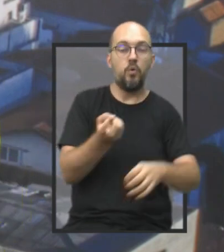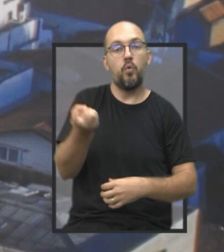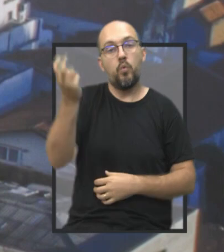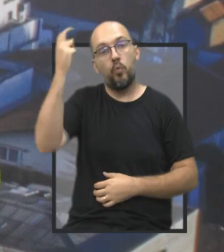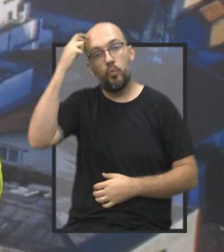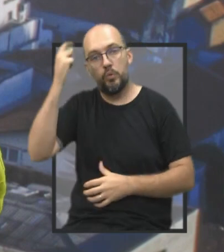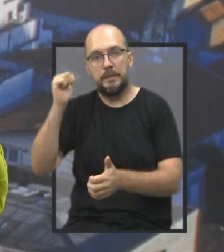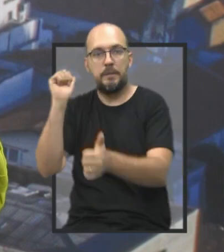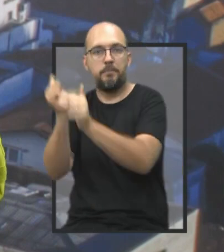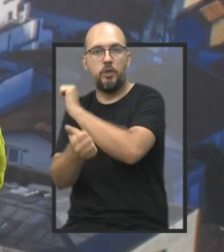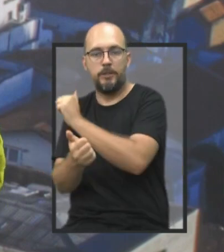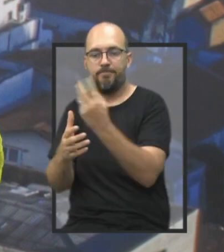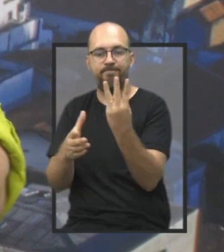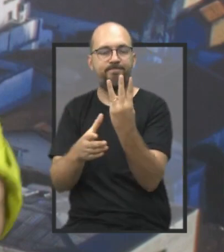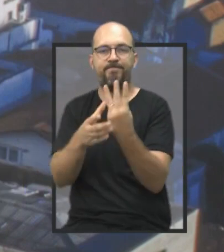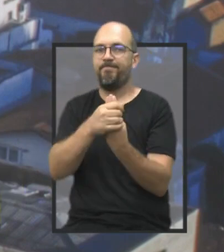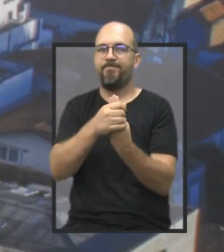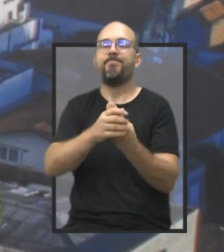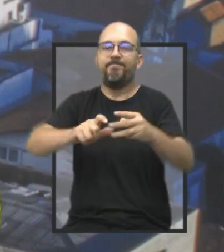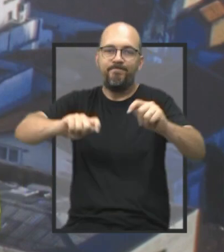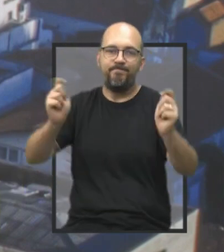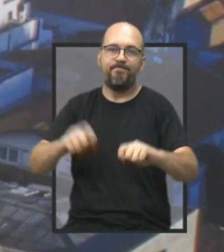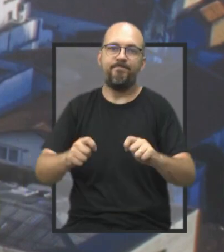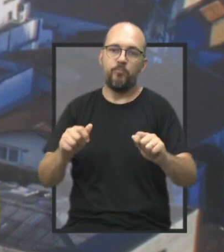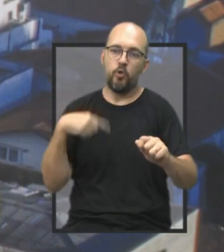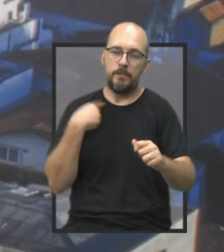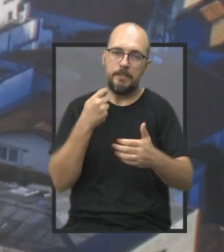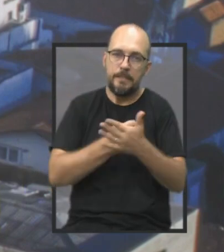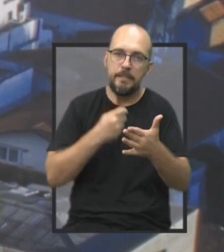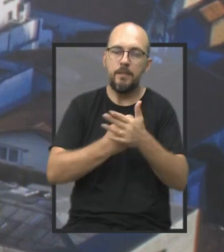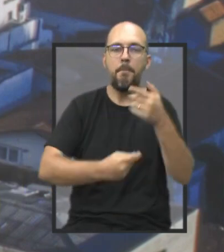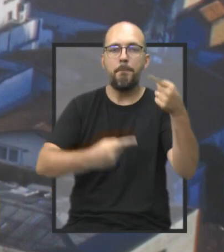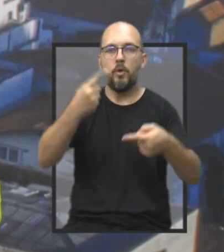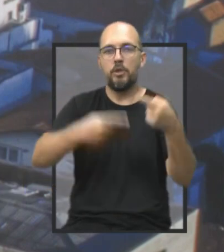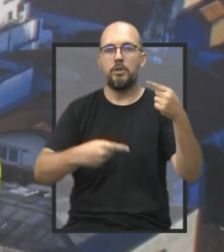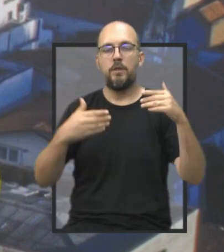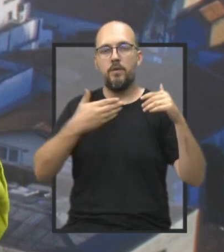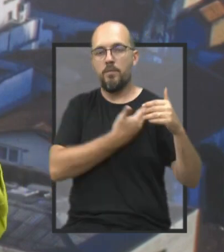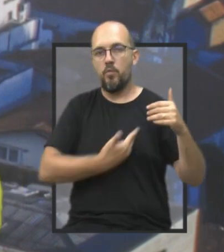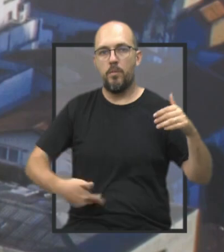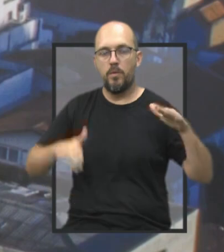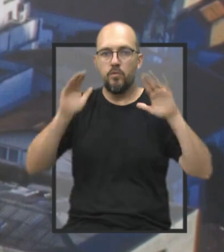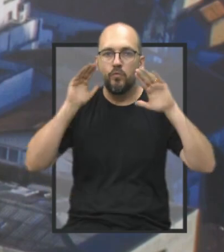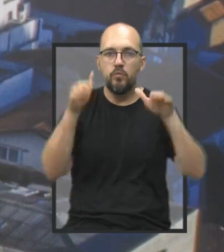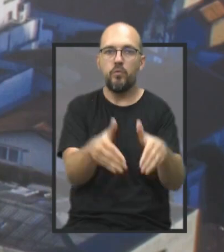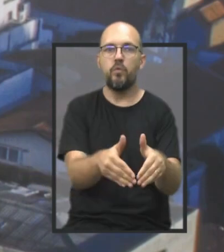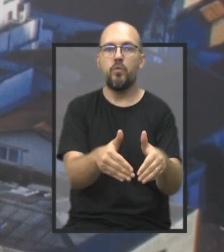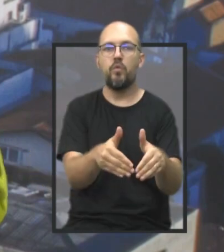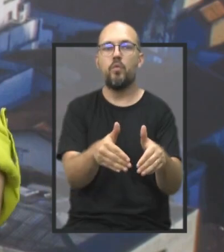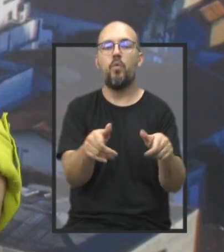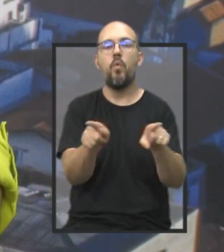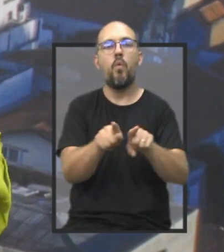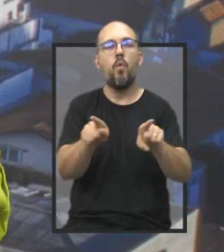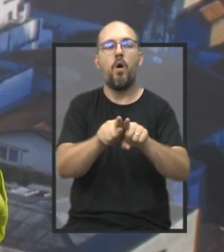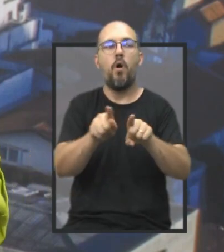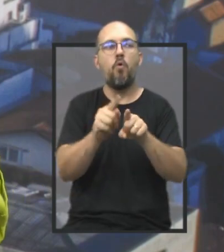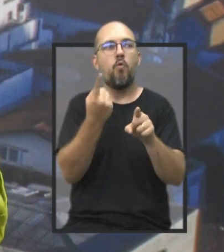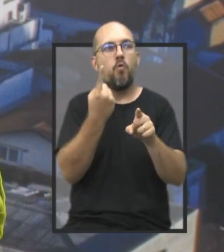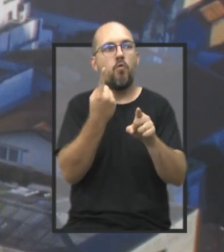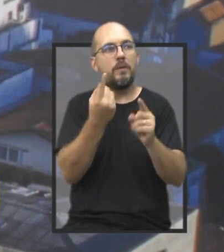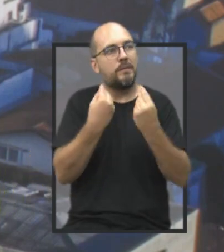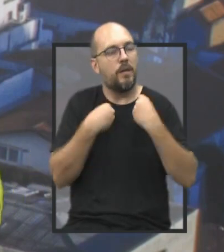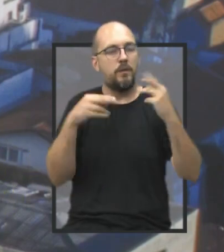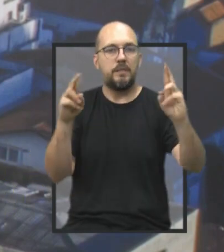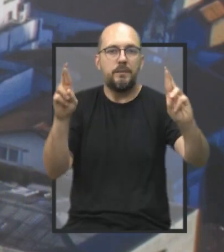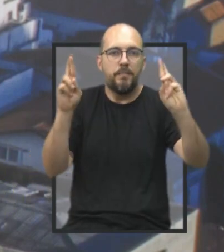os instrumentos para a gente poder buscar políticas públicas que tragam aí uma esperança,